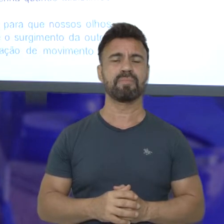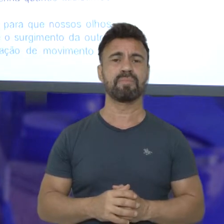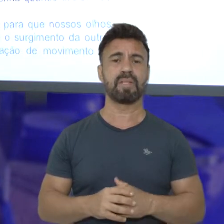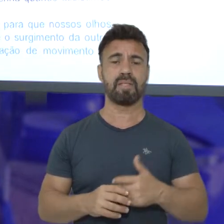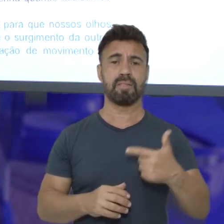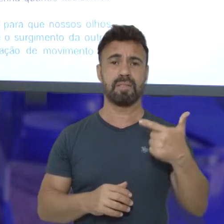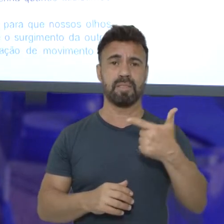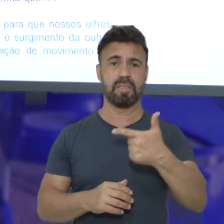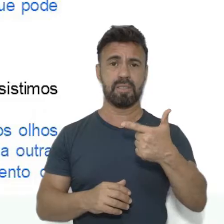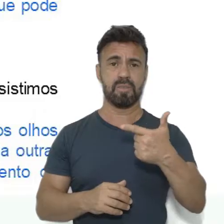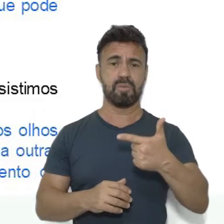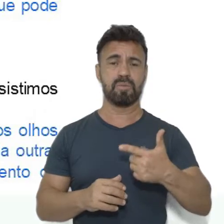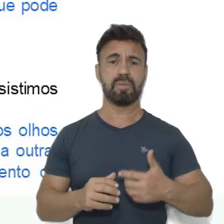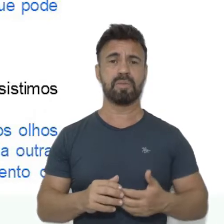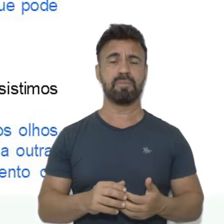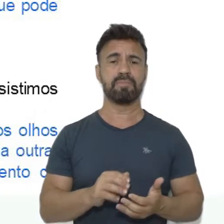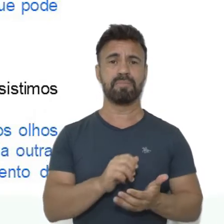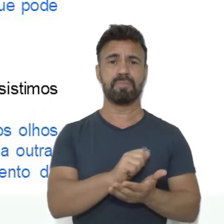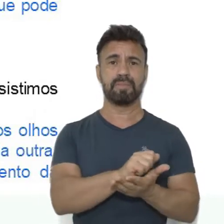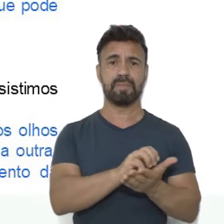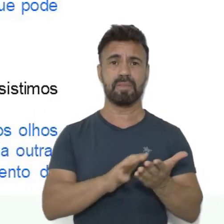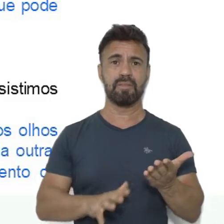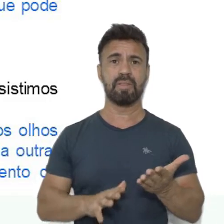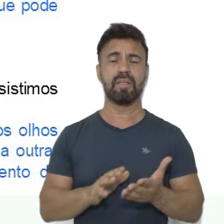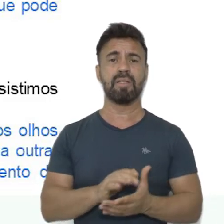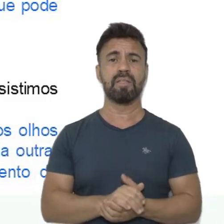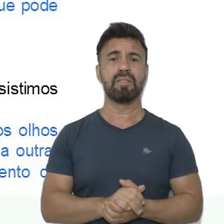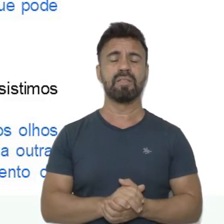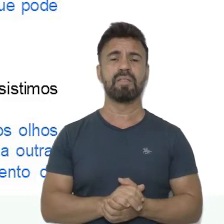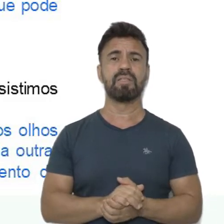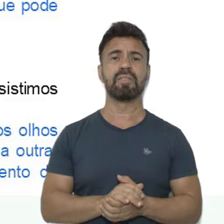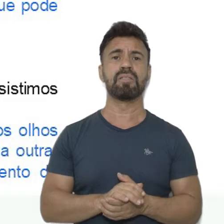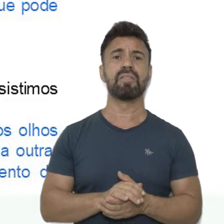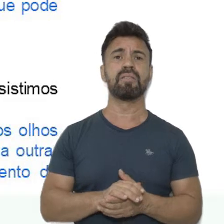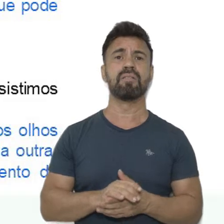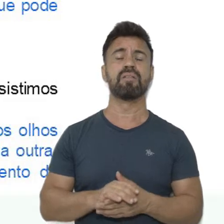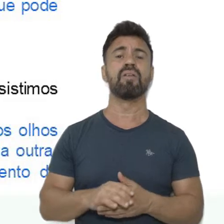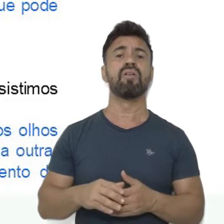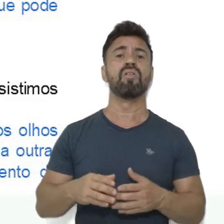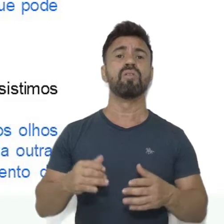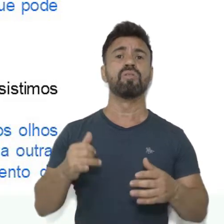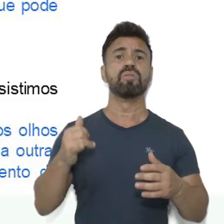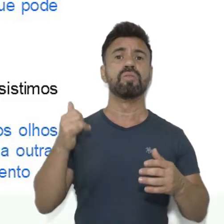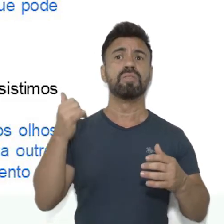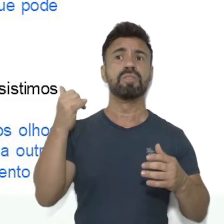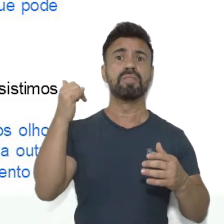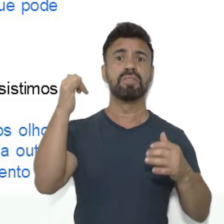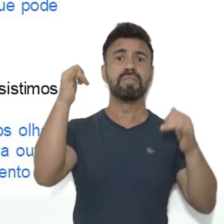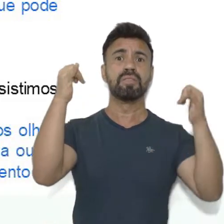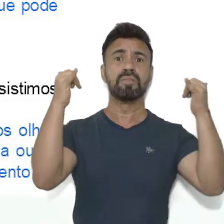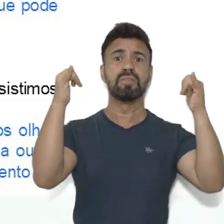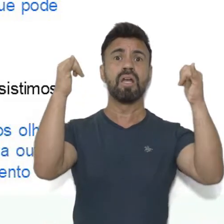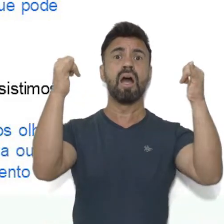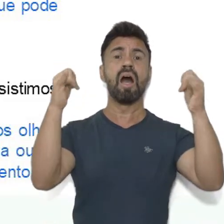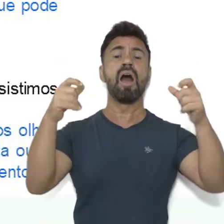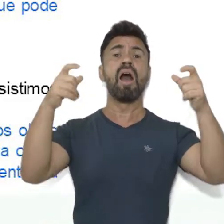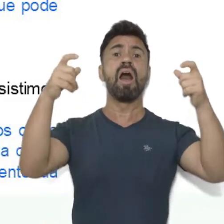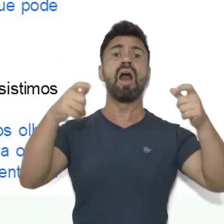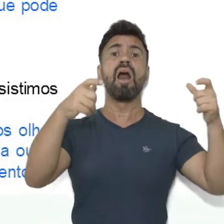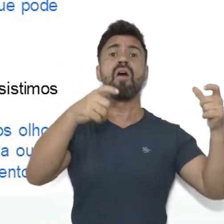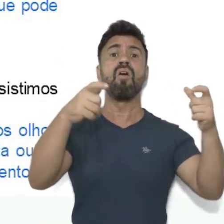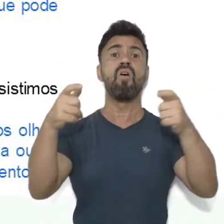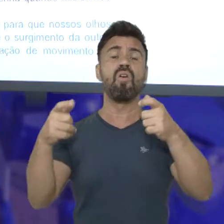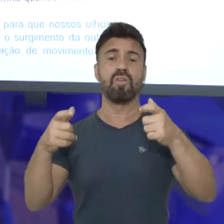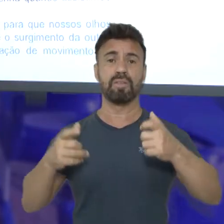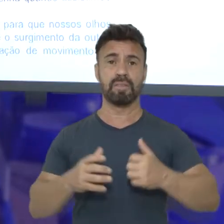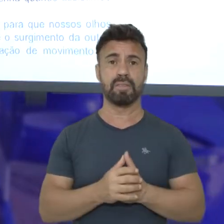segunda questão, ela diz o seguinte: os sinais emitidos pelas estações são recebidos por onde? E lá vem a gente